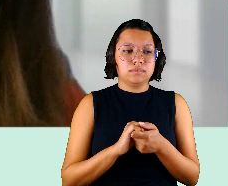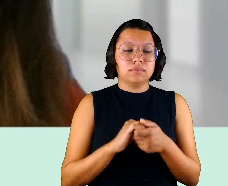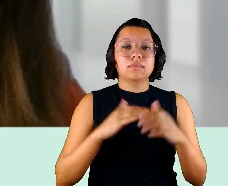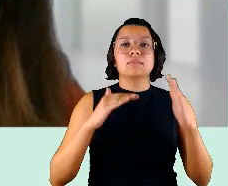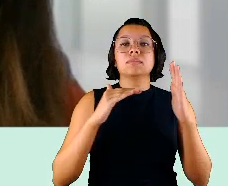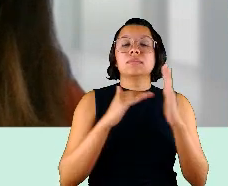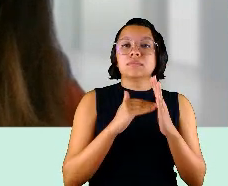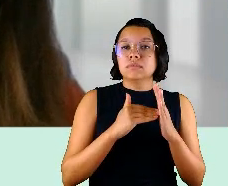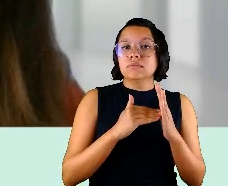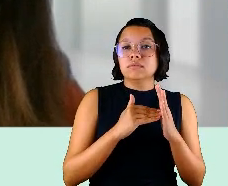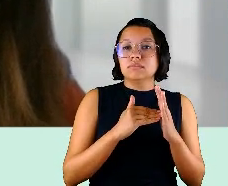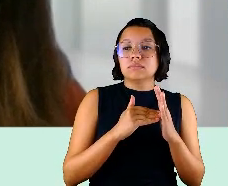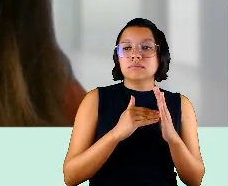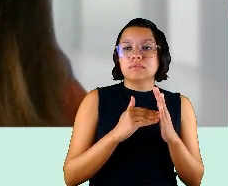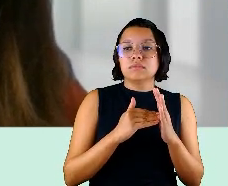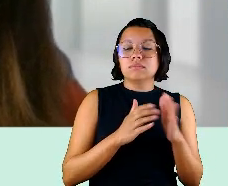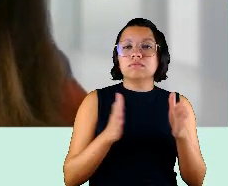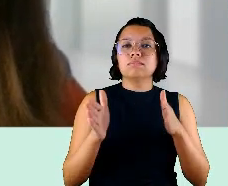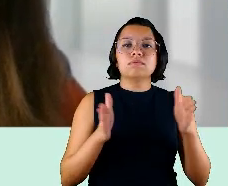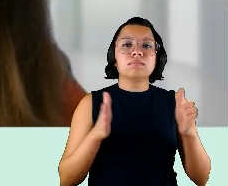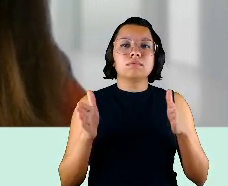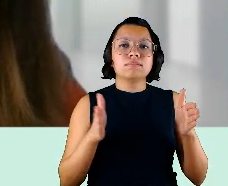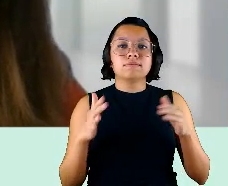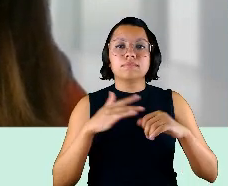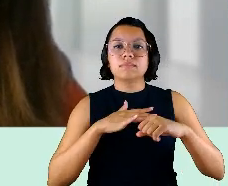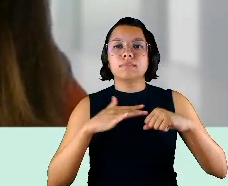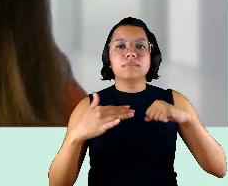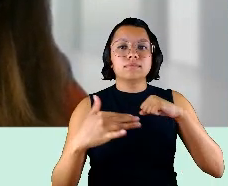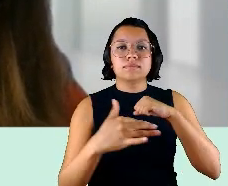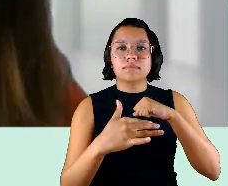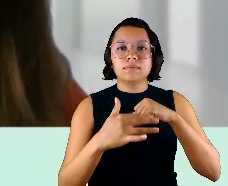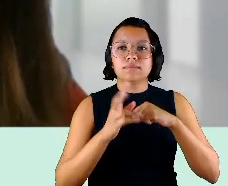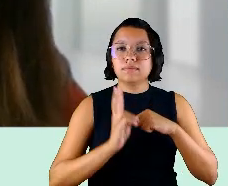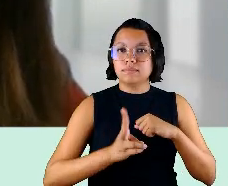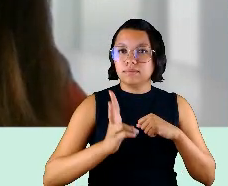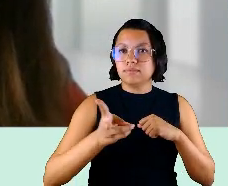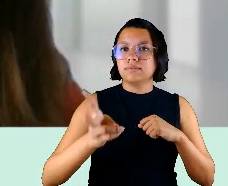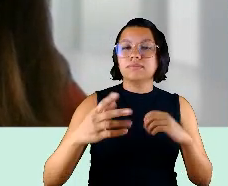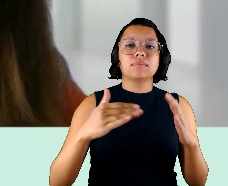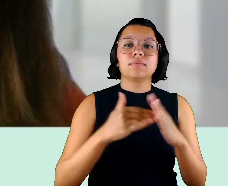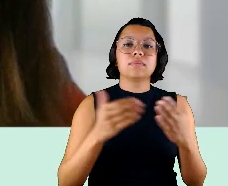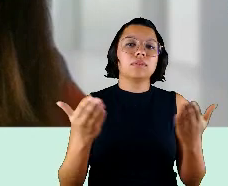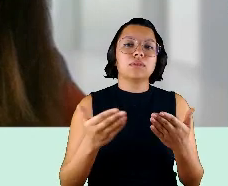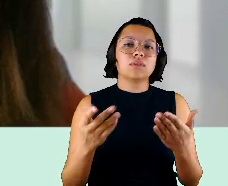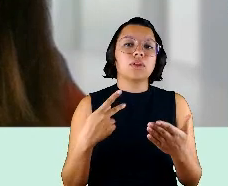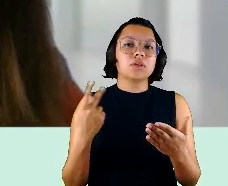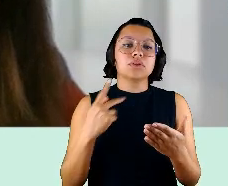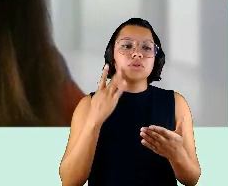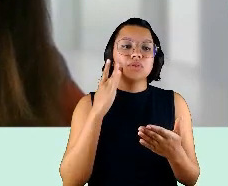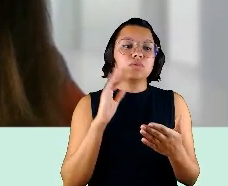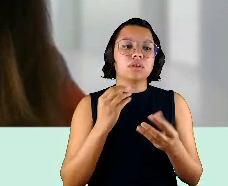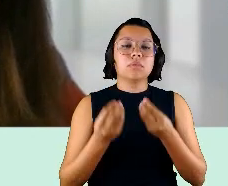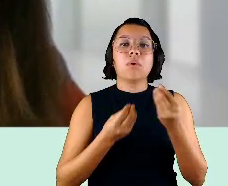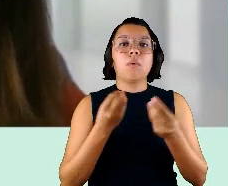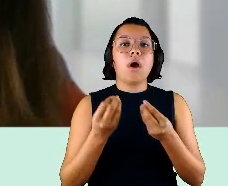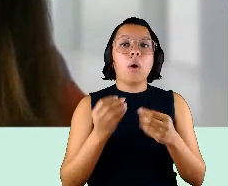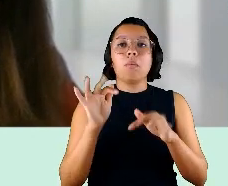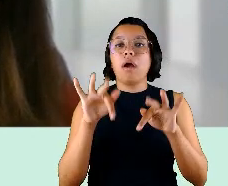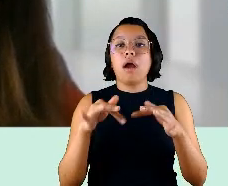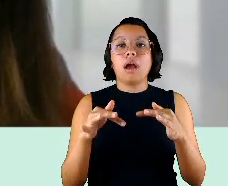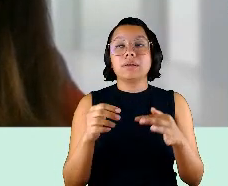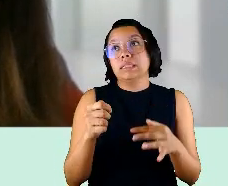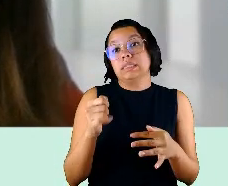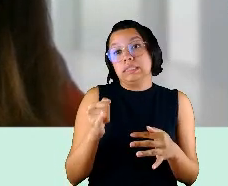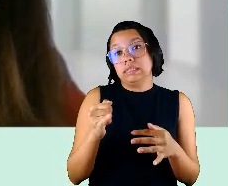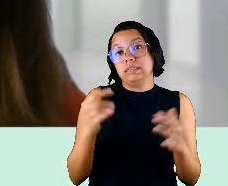Até que a situação da pandemia se prorrogou até agora, e a gente não sabe quando é que isso vai acabar, caso